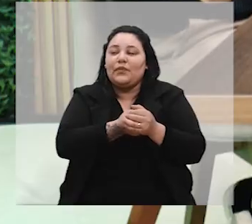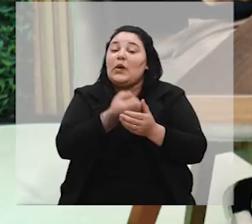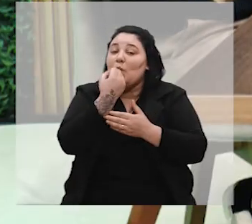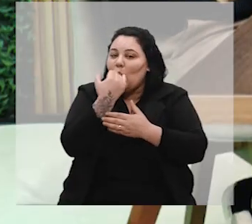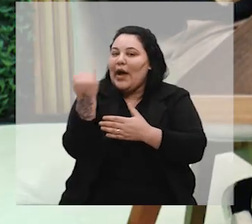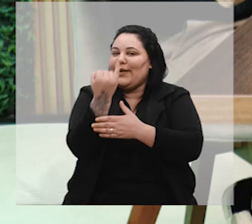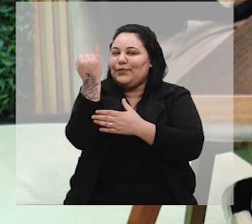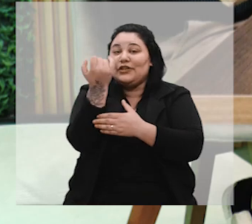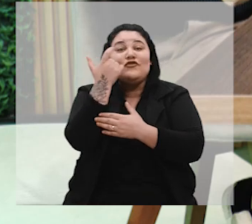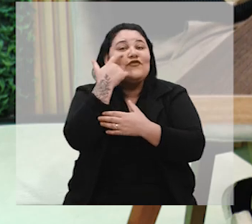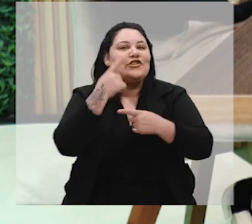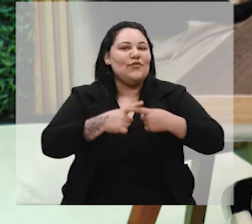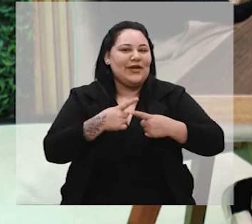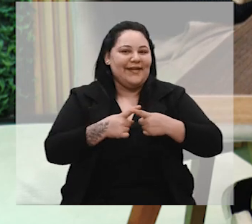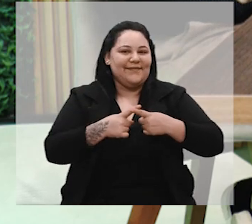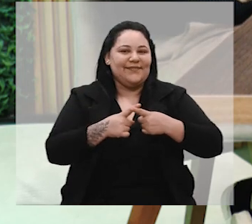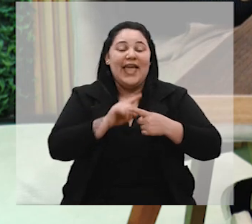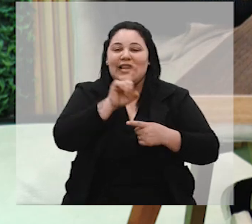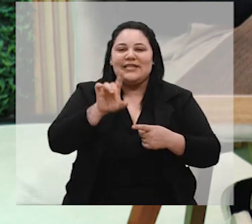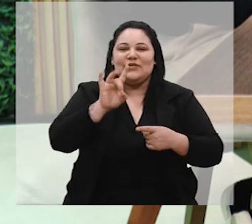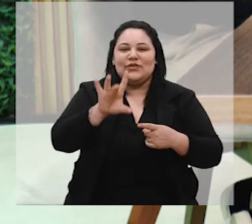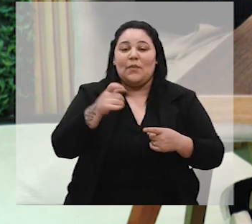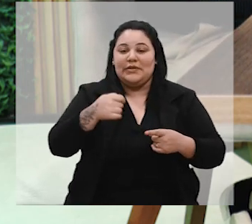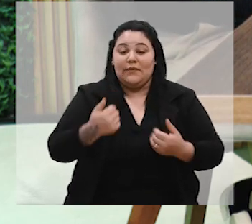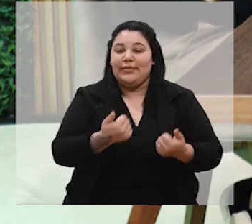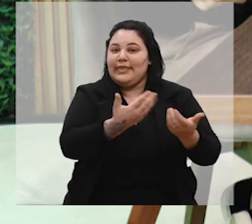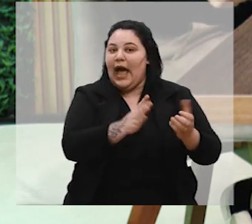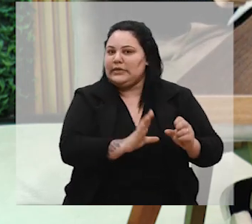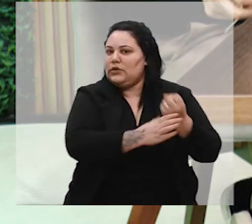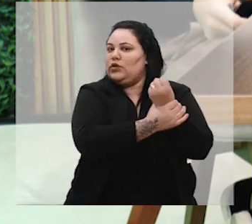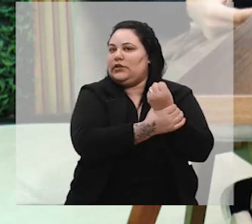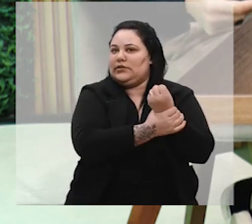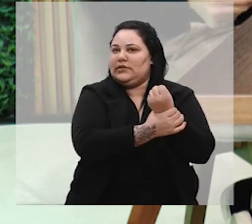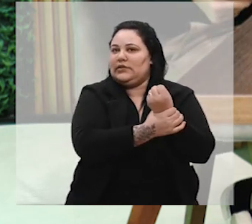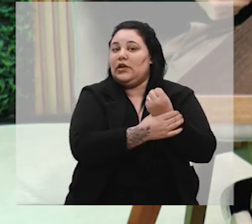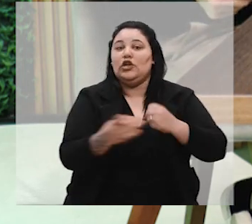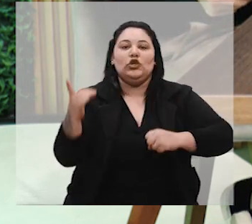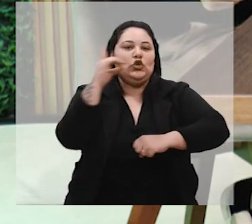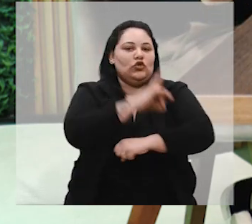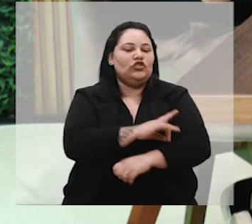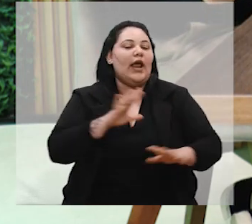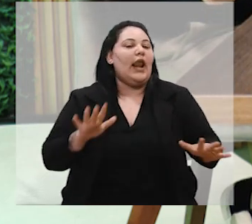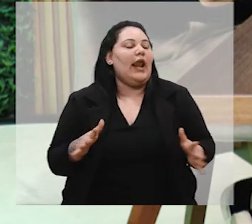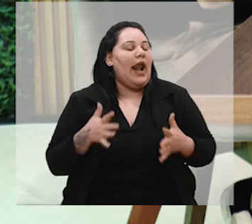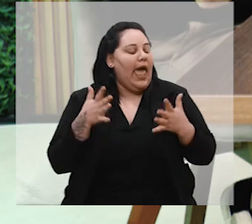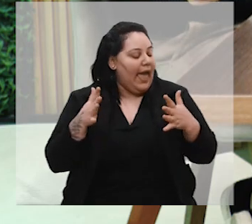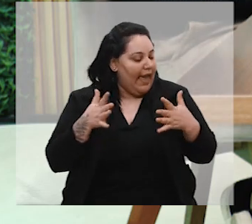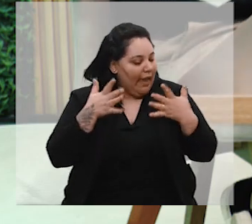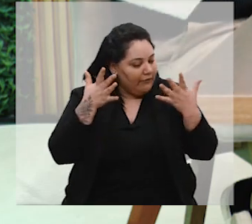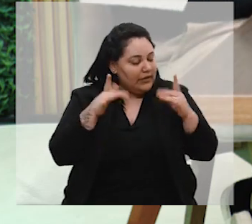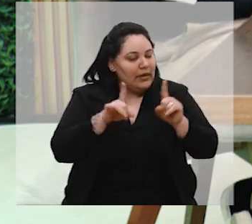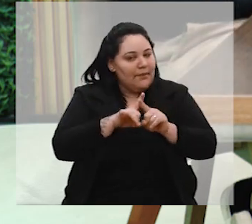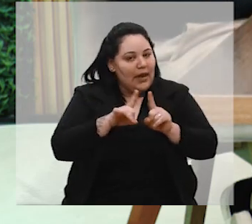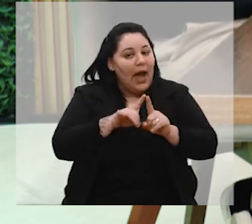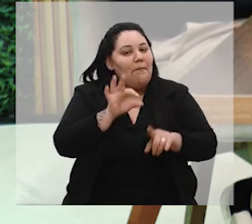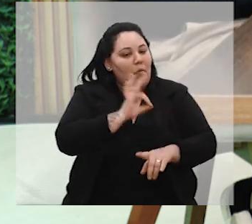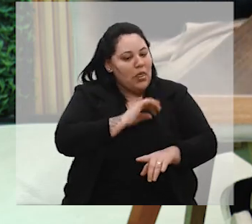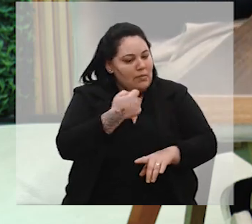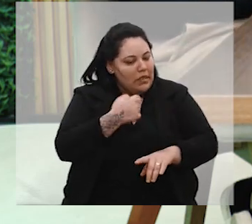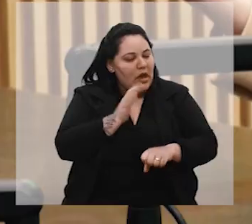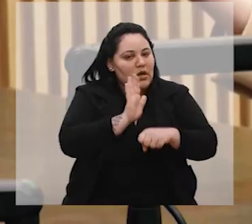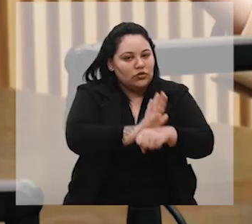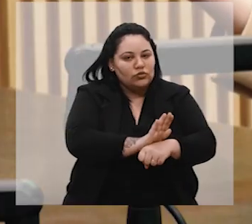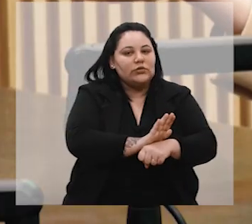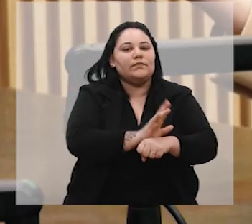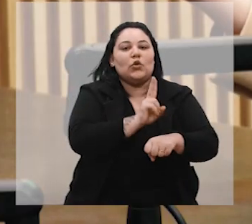Bom, é essencial. Veja só por quê. Eles não só têm que garantir que o dia seja fluido, né, mas que o cômputo das eleições